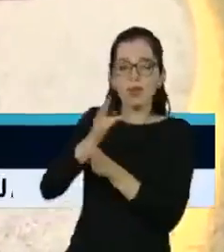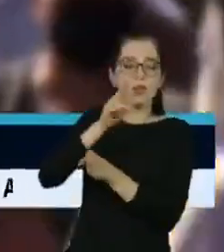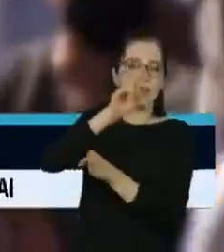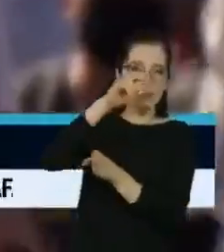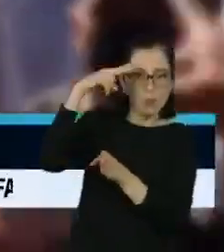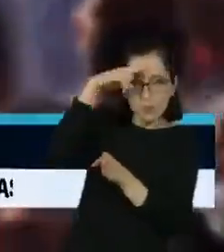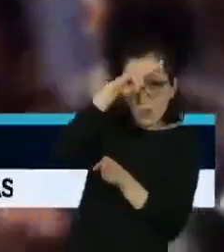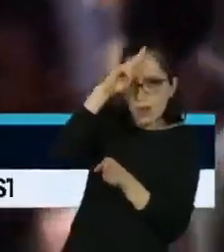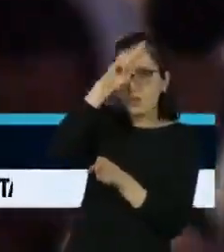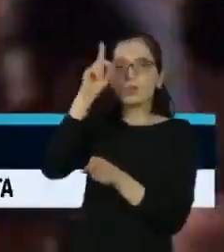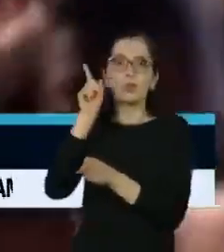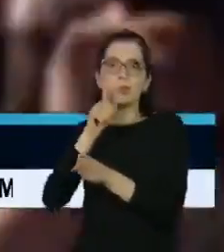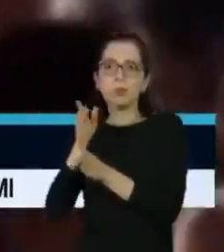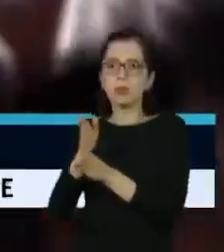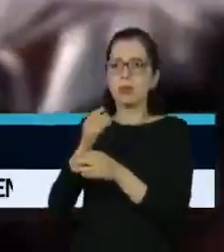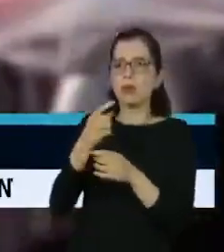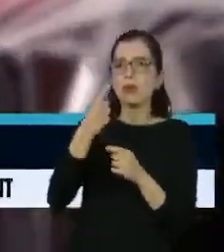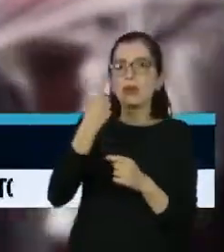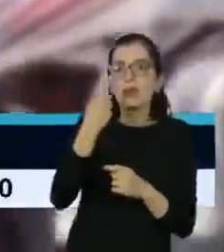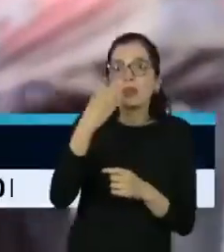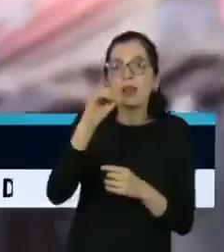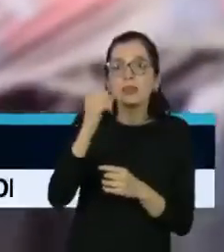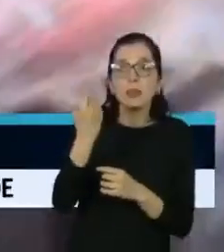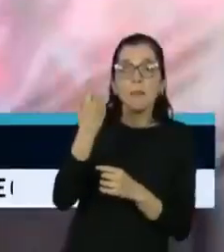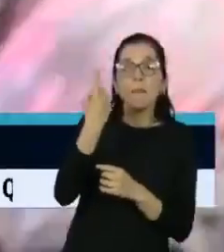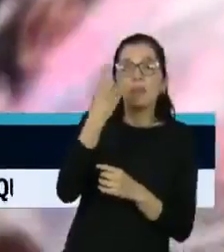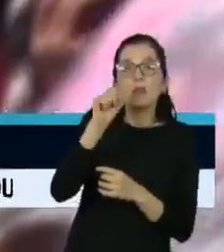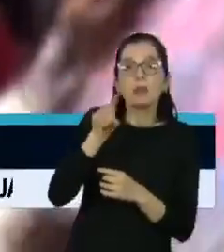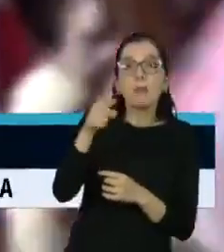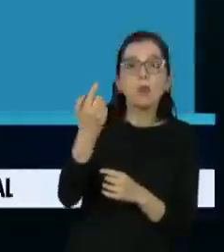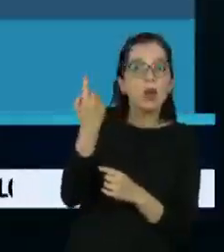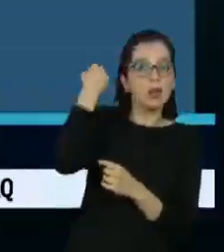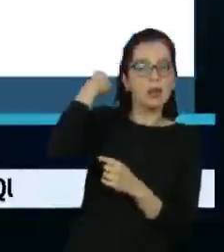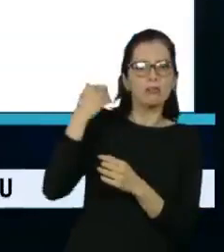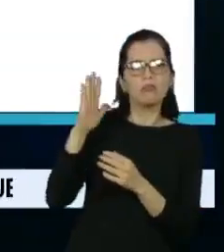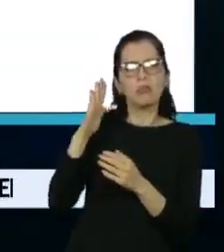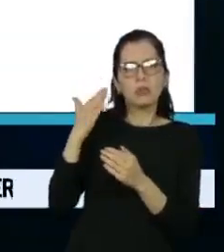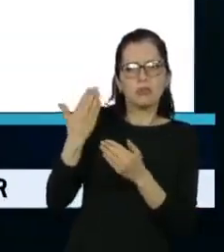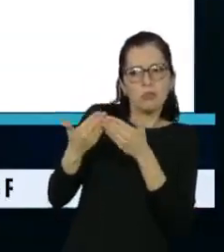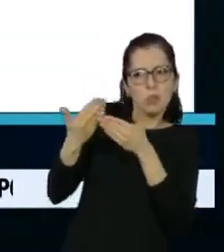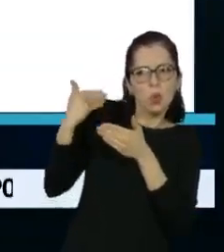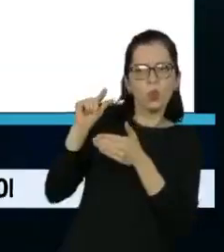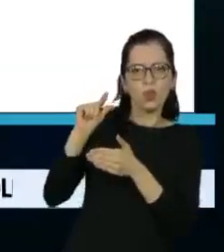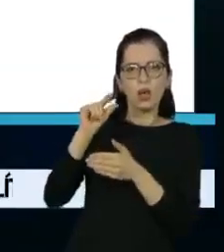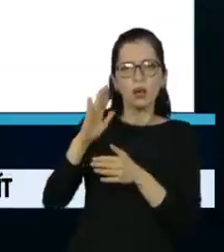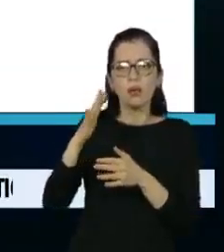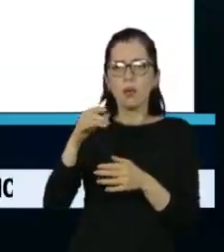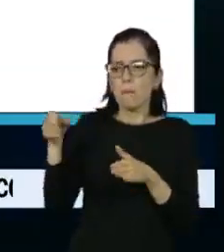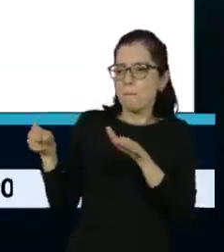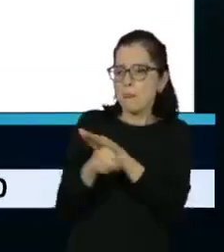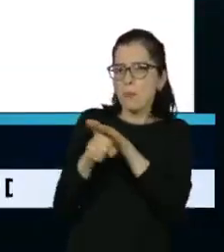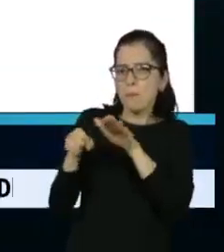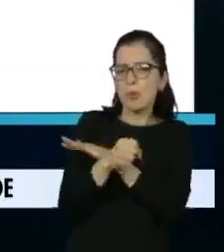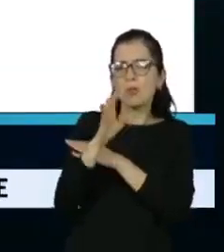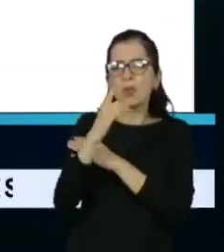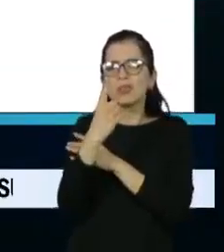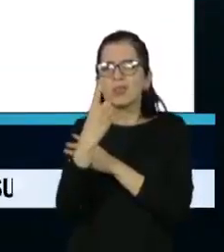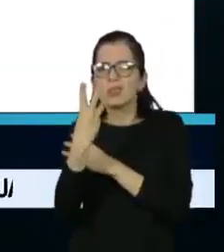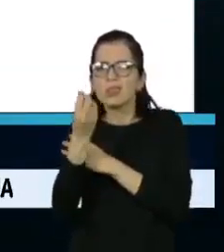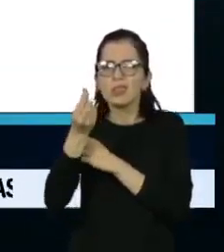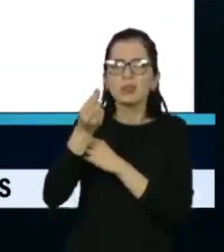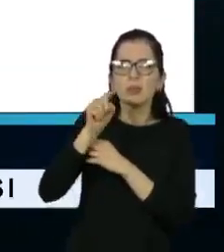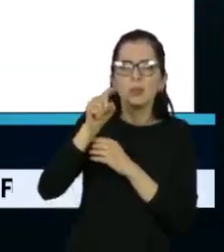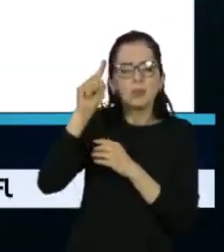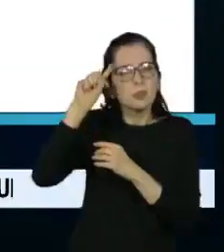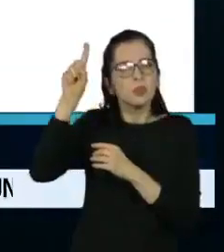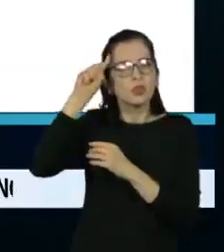são 156 brasileiros presos por dia. Com este aumento, o Brasil se tornou o sexto país com o maior número